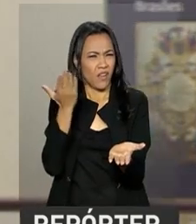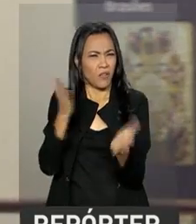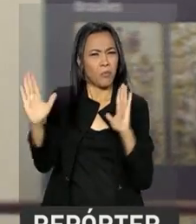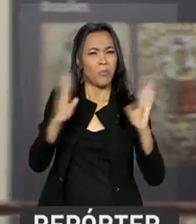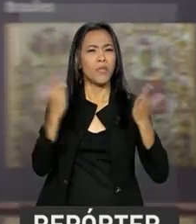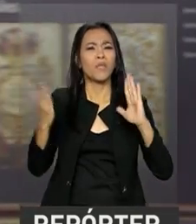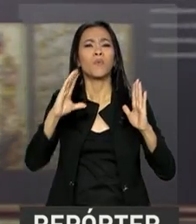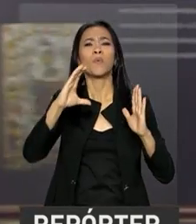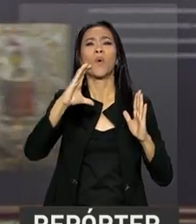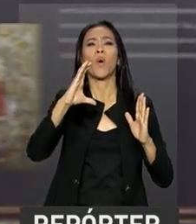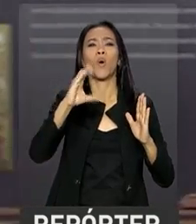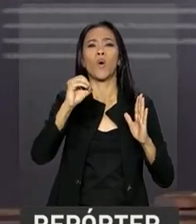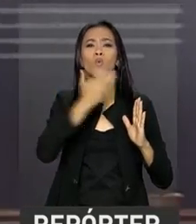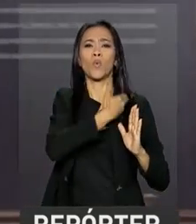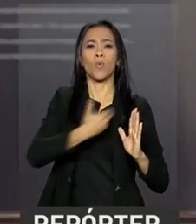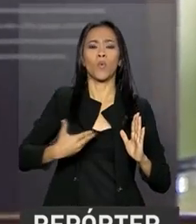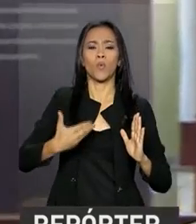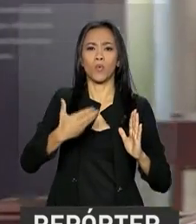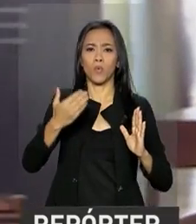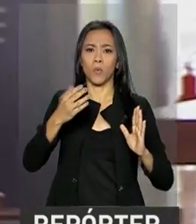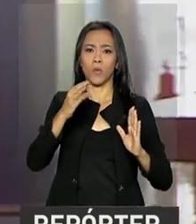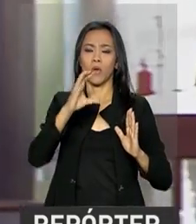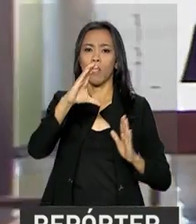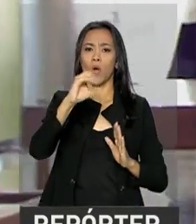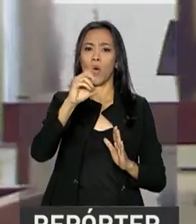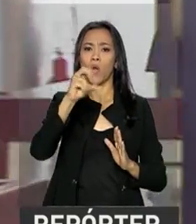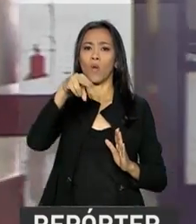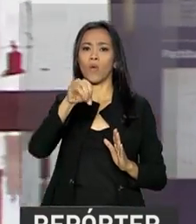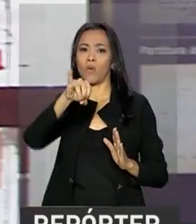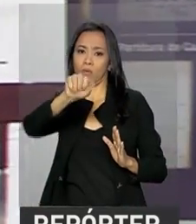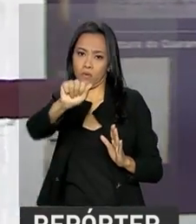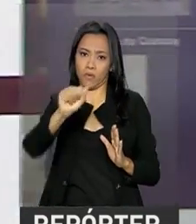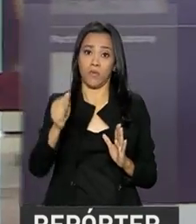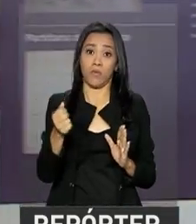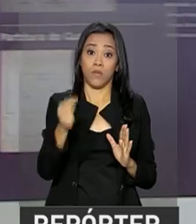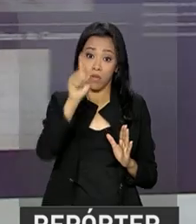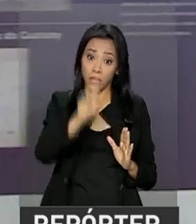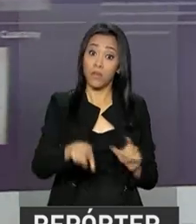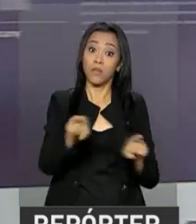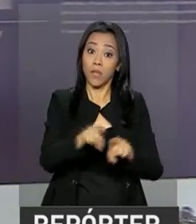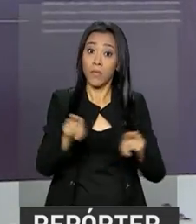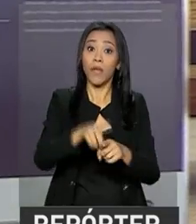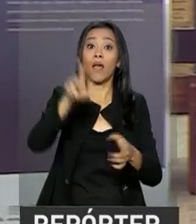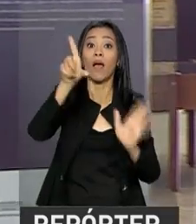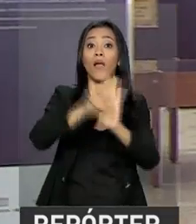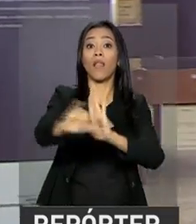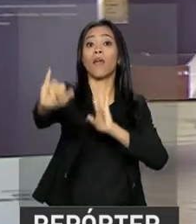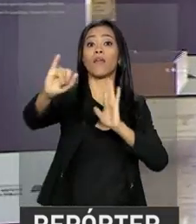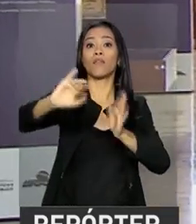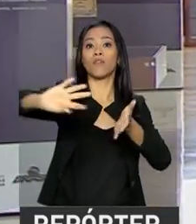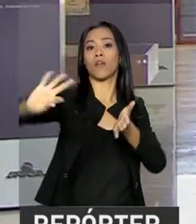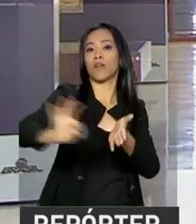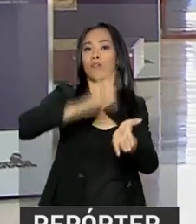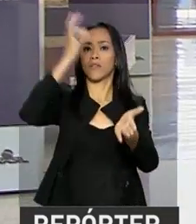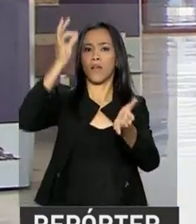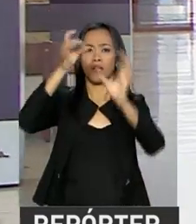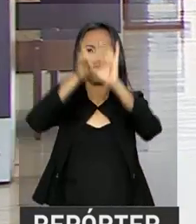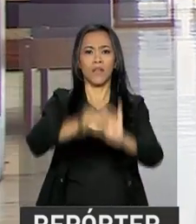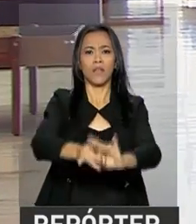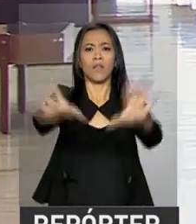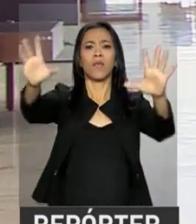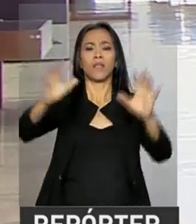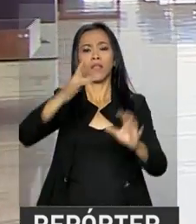do Brasil colônia entre eles por exemplo o original da lei que aboliu a escravidão no Brasil assinado pela Princesa